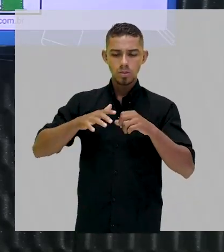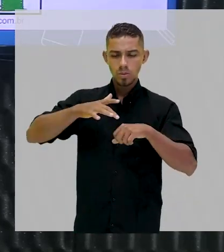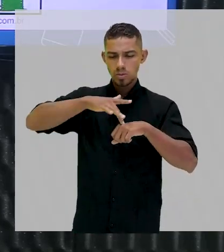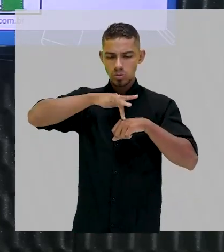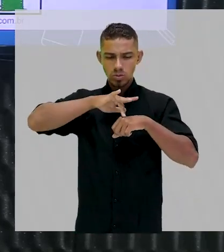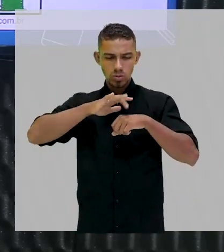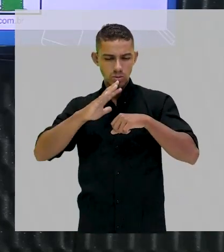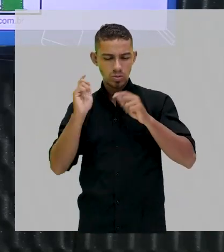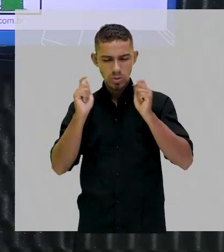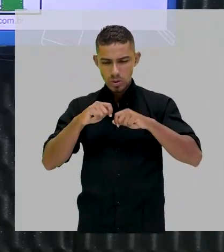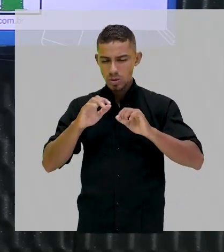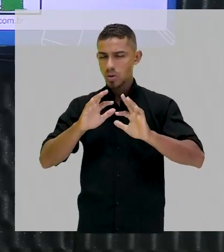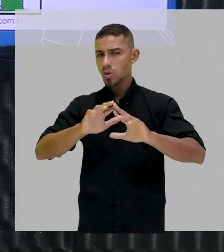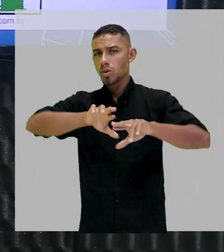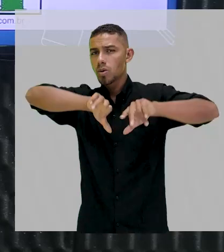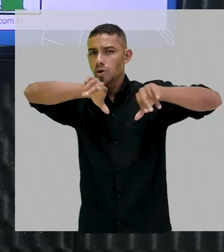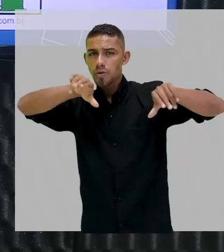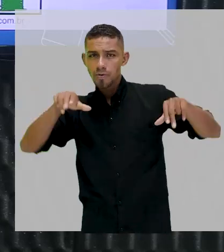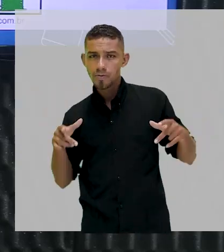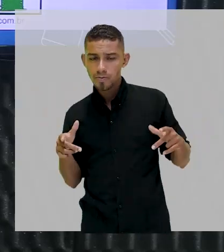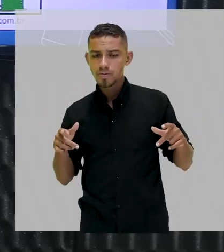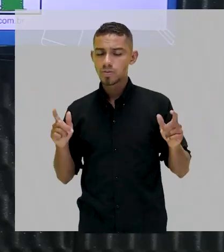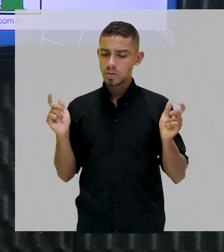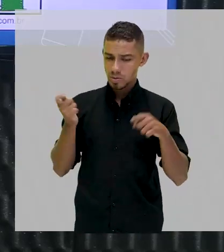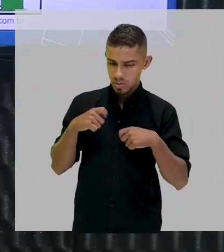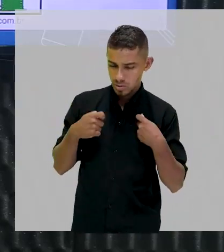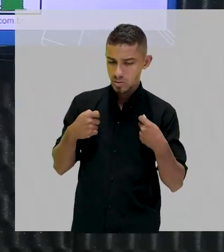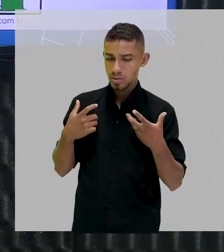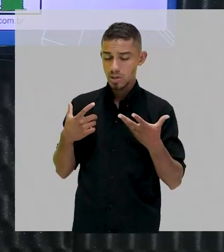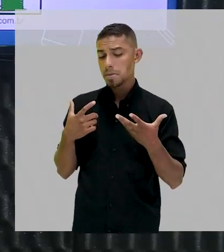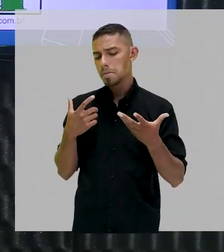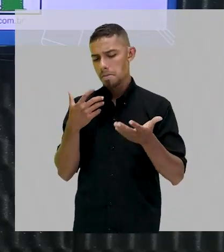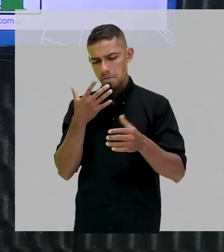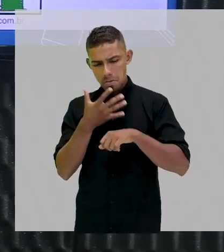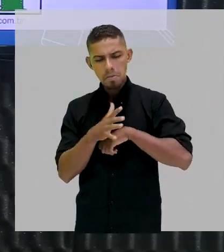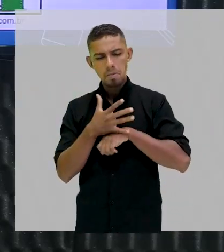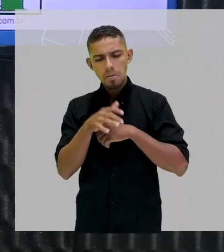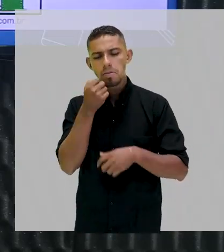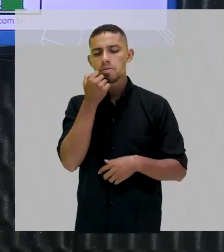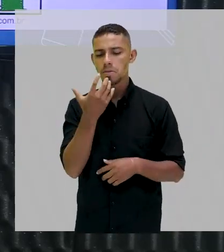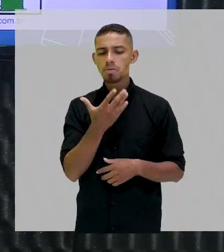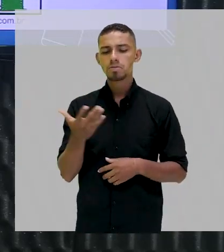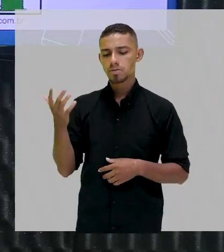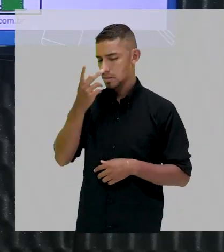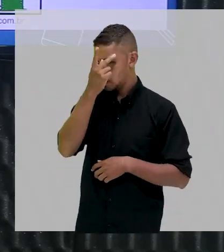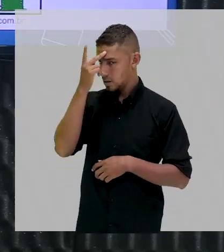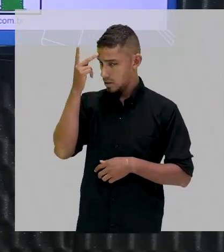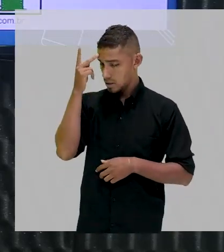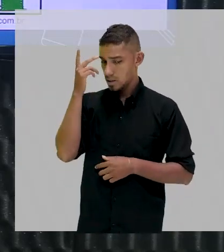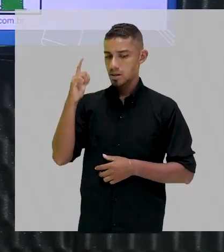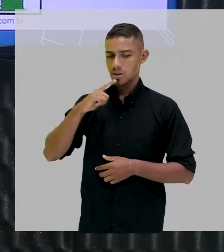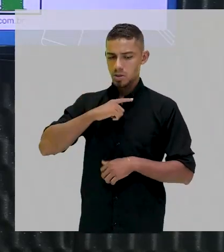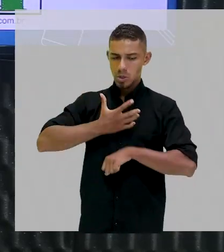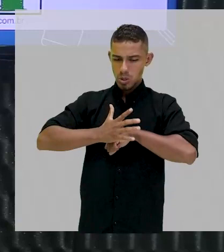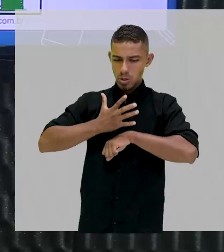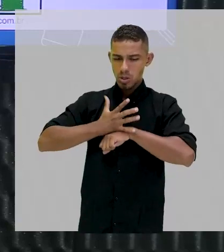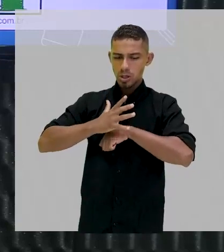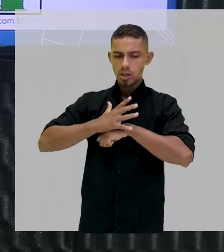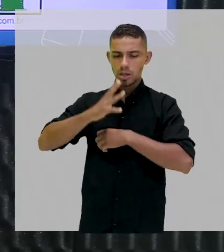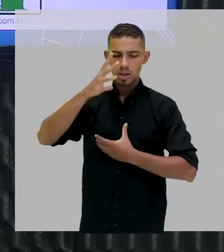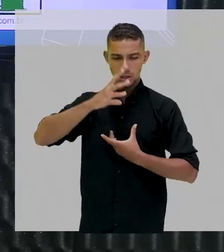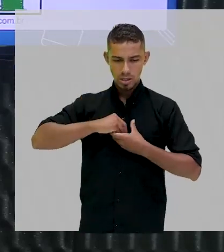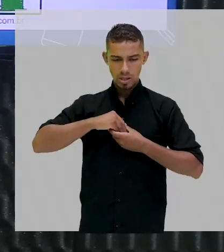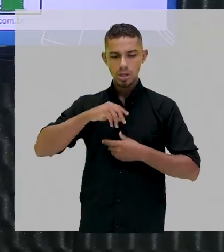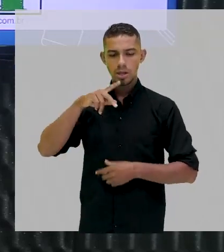equilíbrio. Essas capacidades físicas, elas são muito bem trabalhadas pelo indivíduo que tem na sua rotina a prática